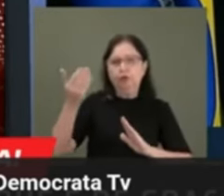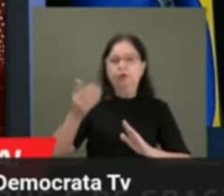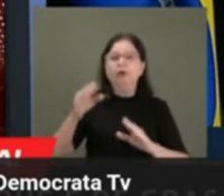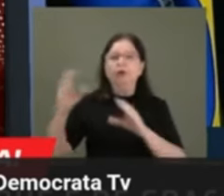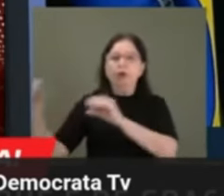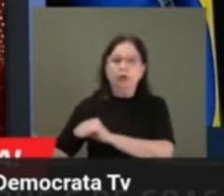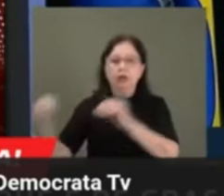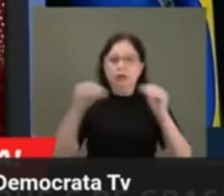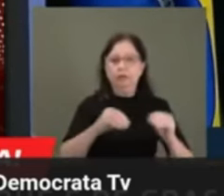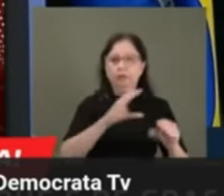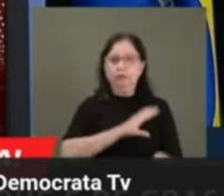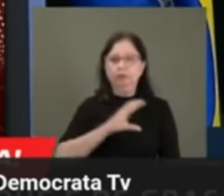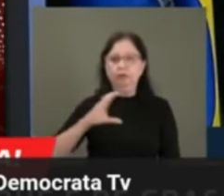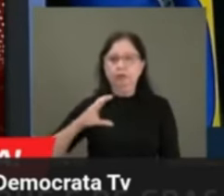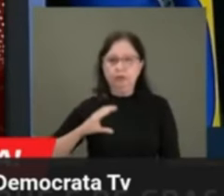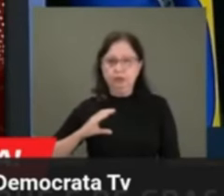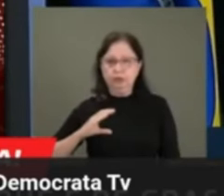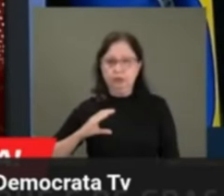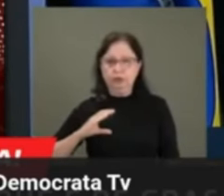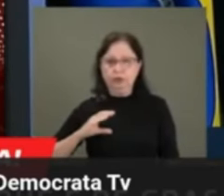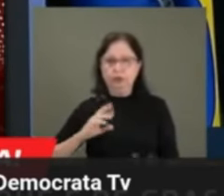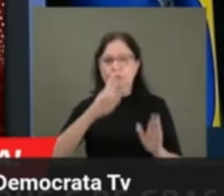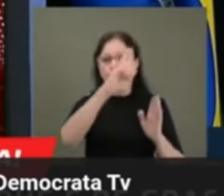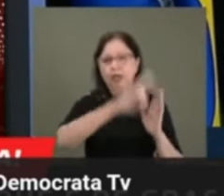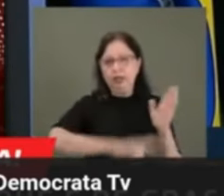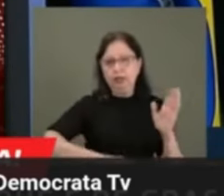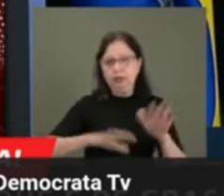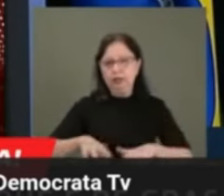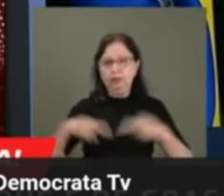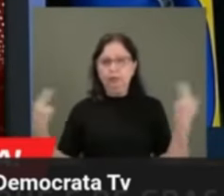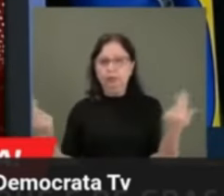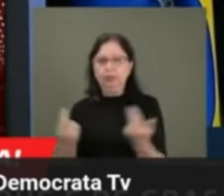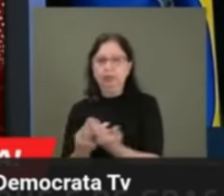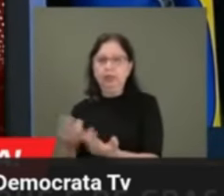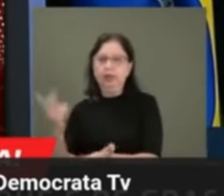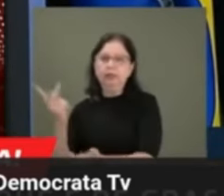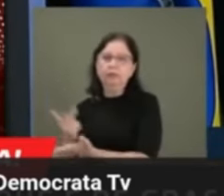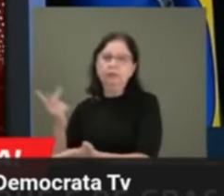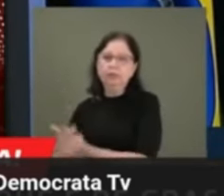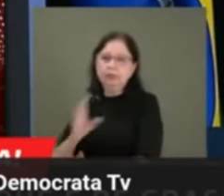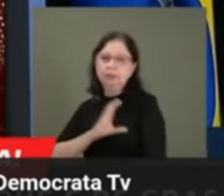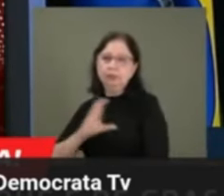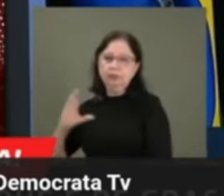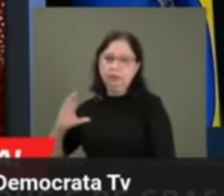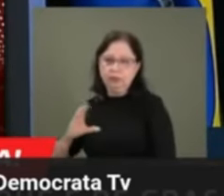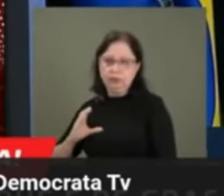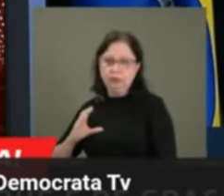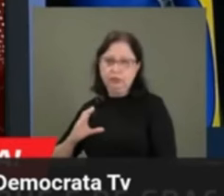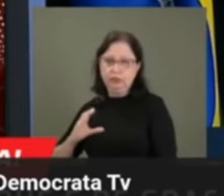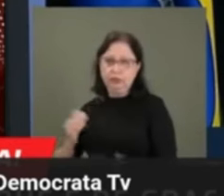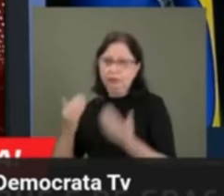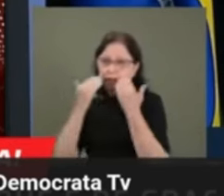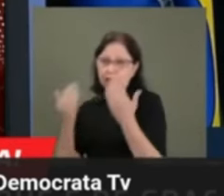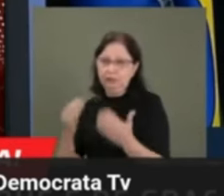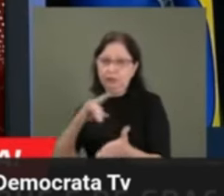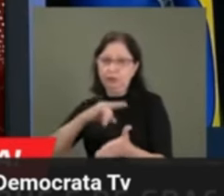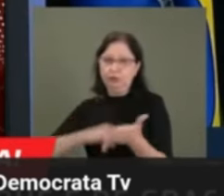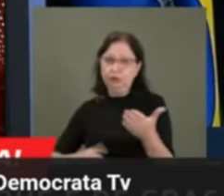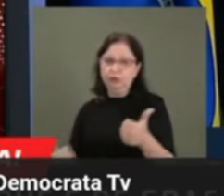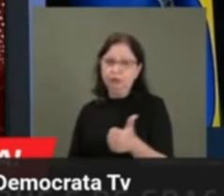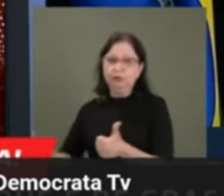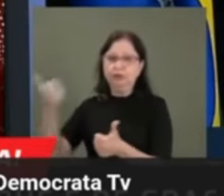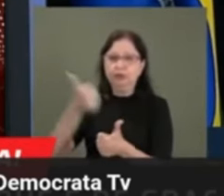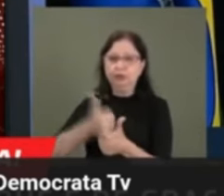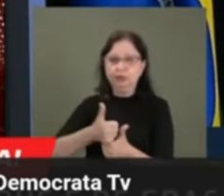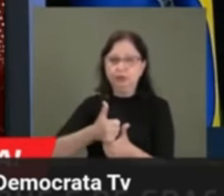relator do plenário era o mesmo da comissão ele mesmo este mesmo relator Apresentou um substitutivo onde pela primeira vez depois de